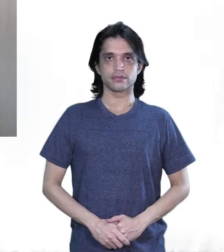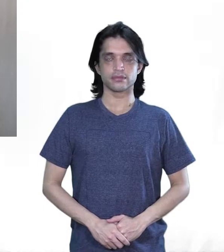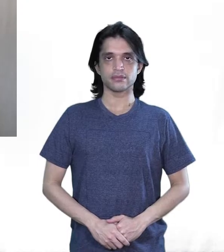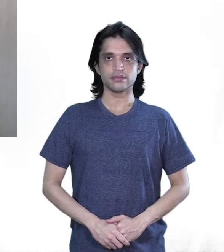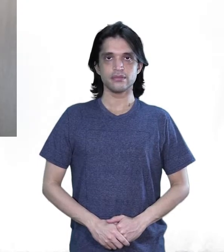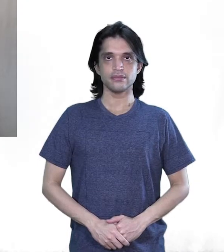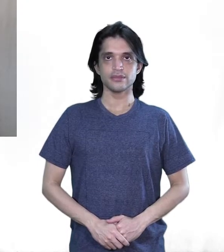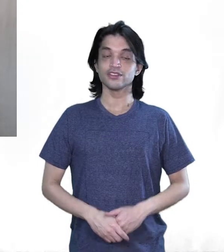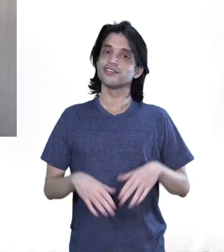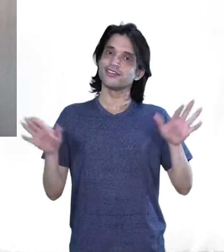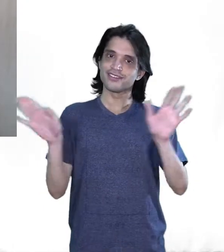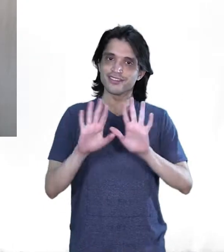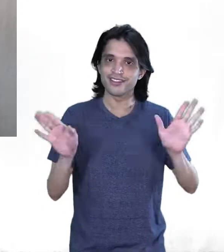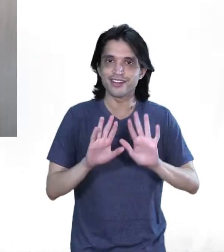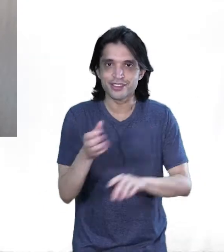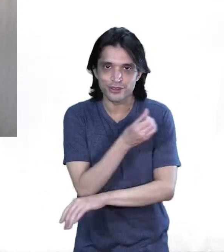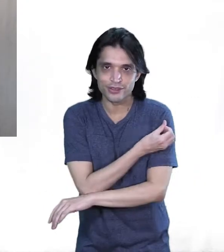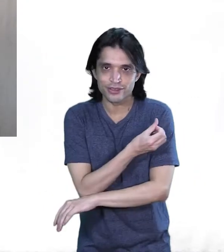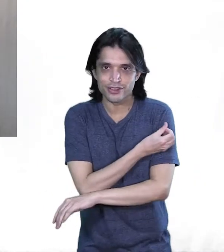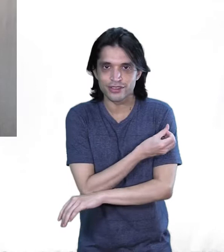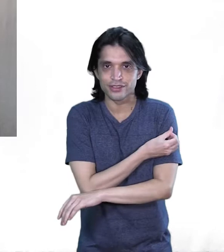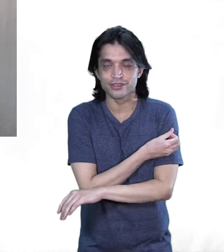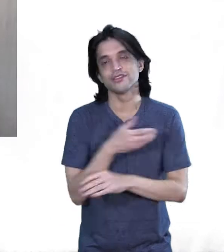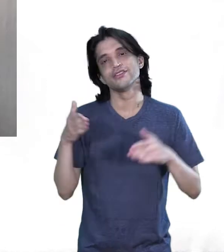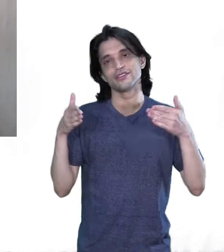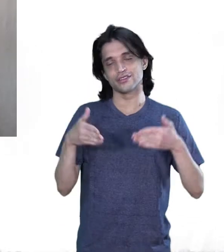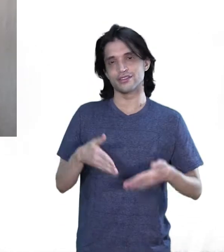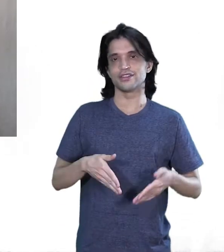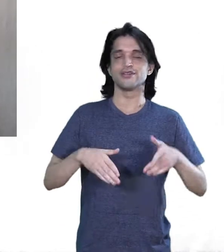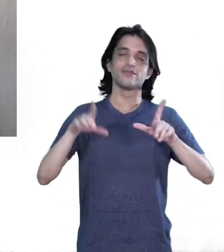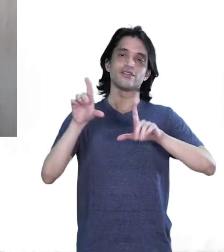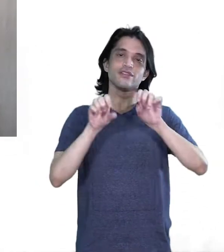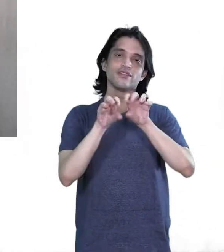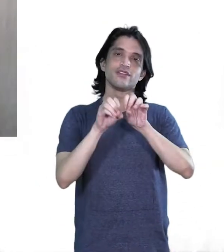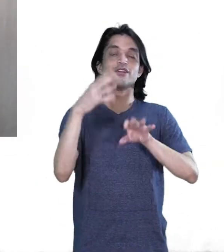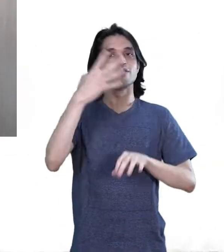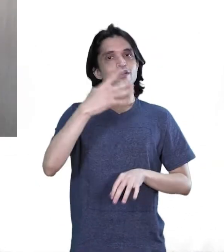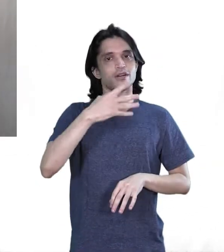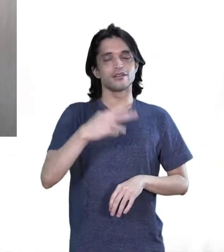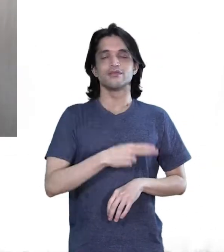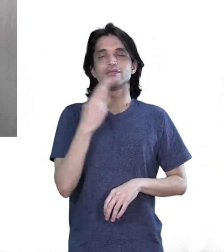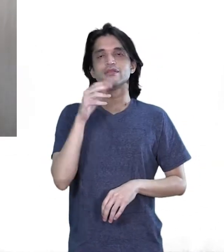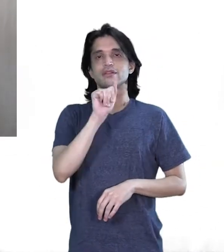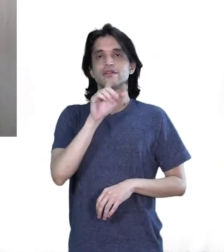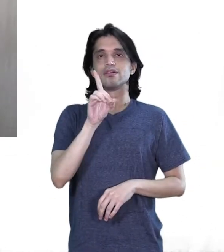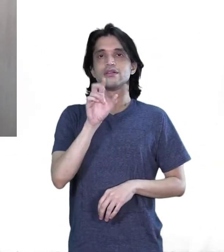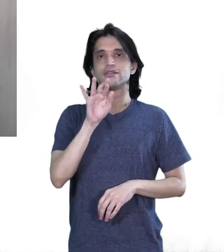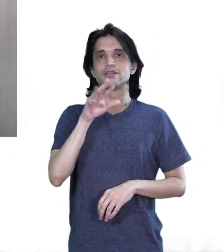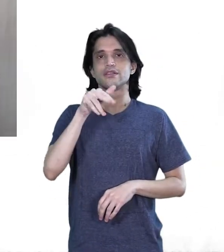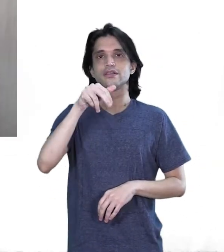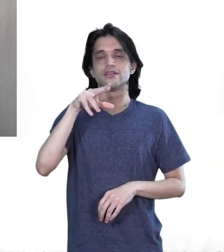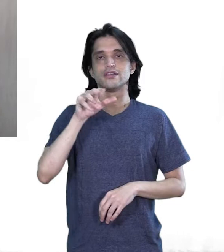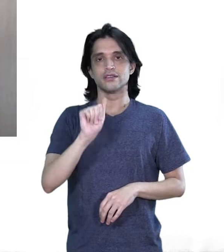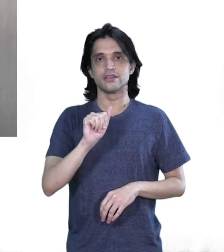Olá, galera do sexto ano! Chegamos à nossa quarta videoaula. Sou Adriana Pires, professora da Rede Estadual